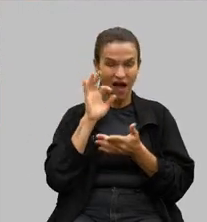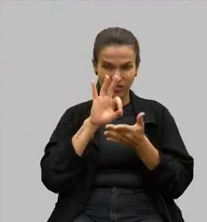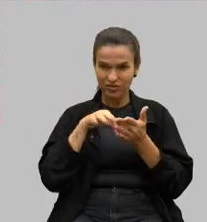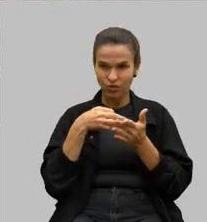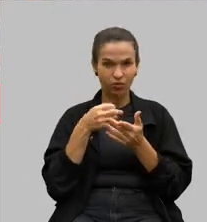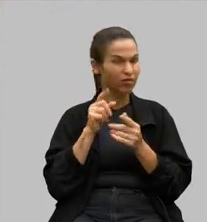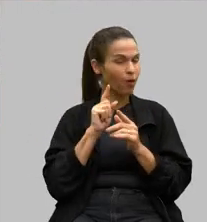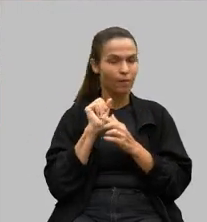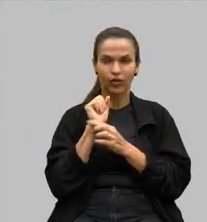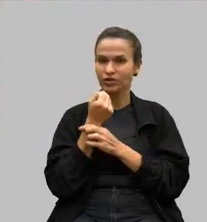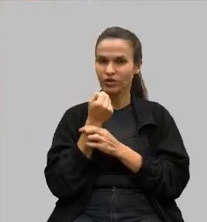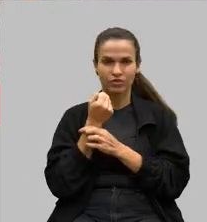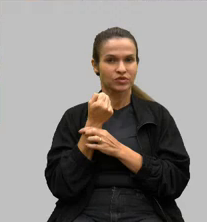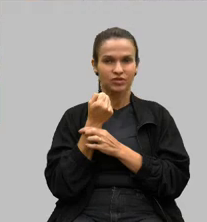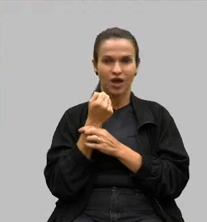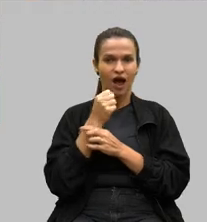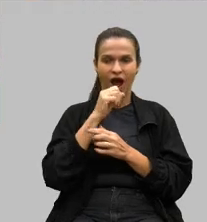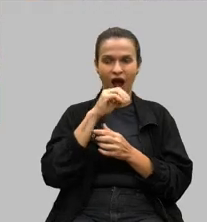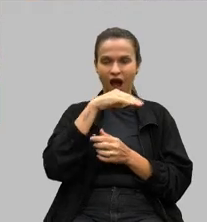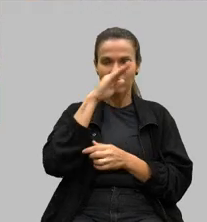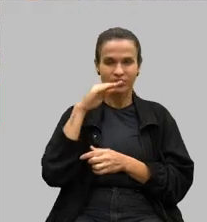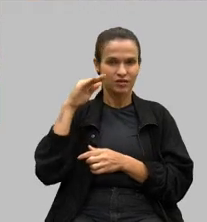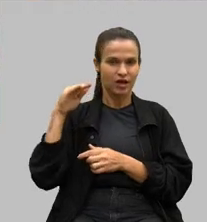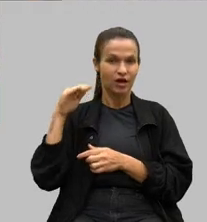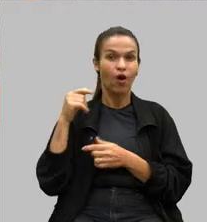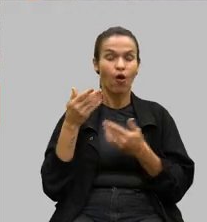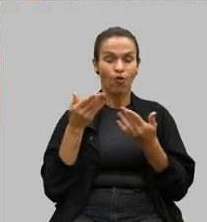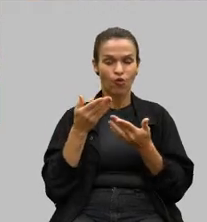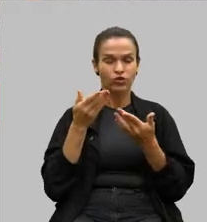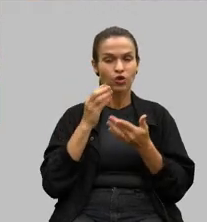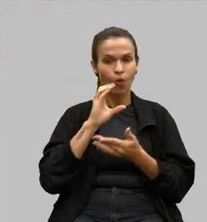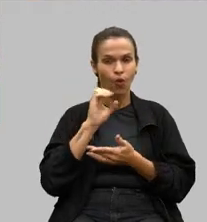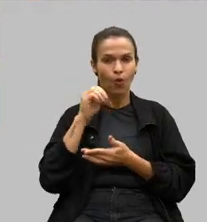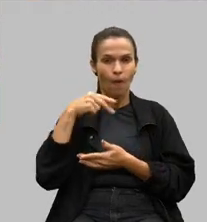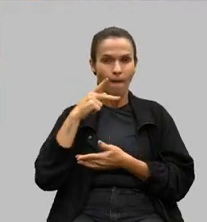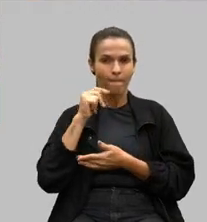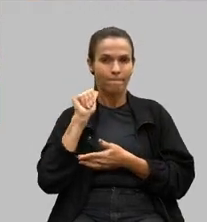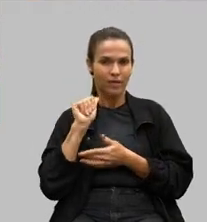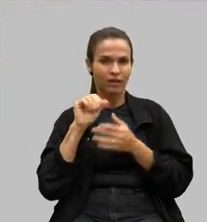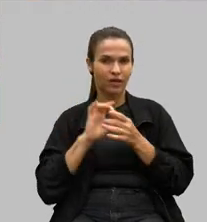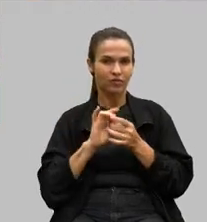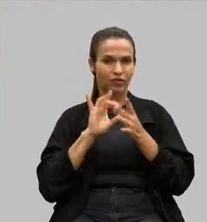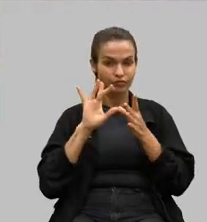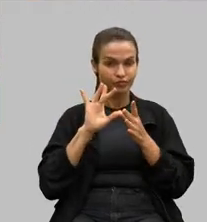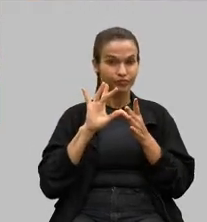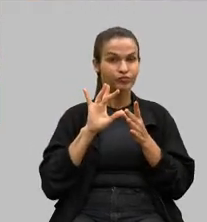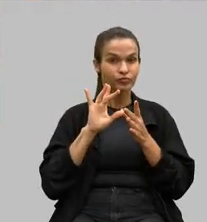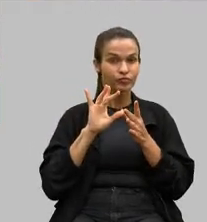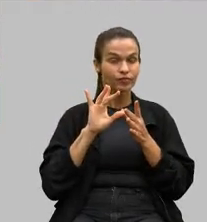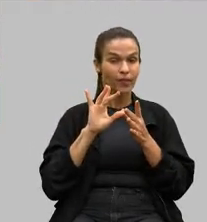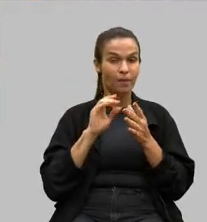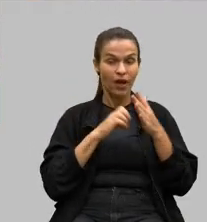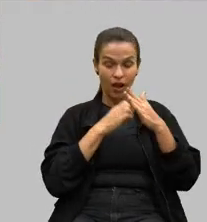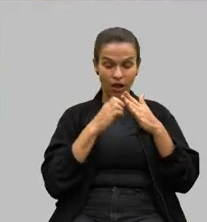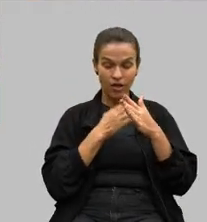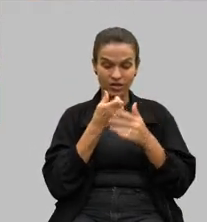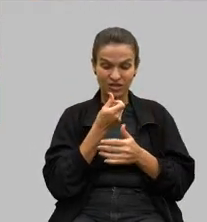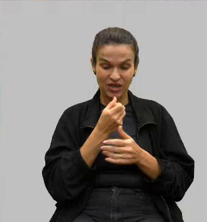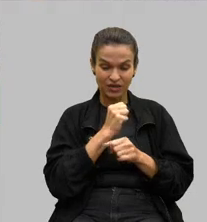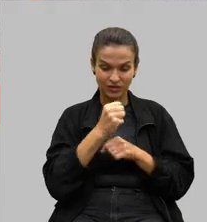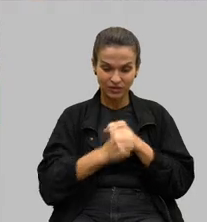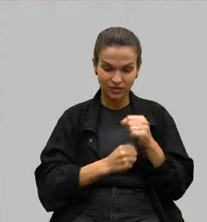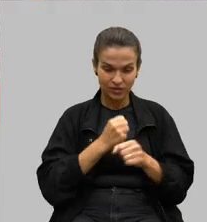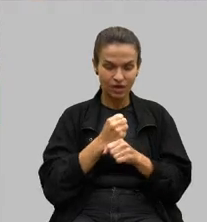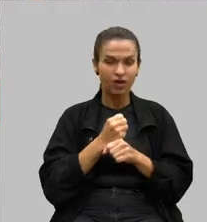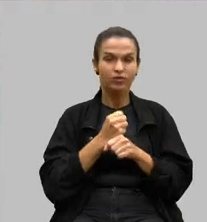pautado lá no Copan Copan a liberação da fles para por 6 anos minerar a Serra do